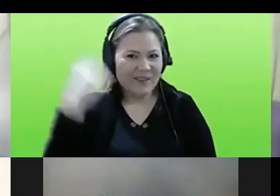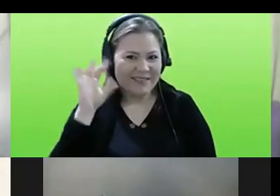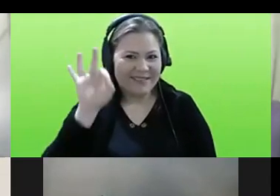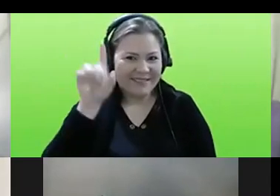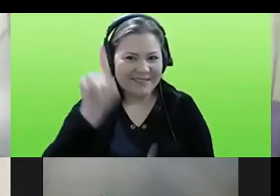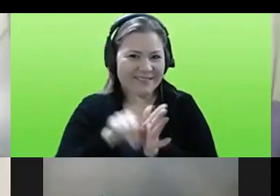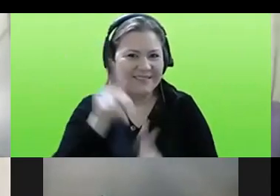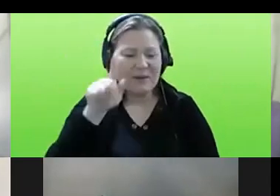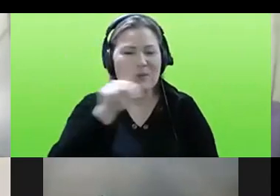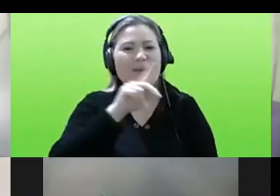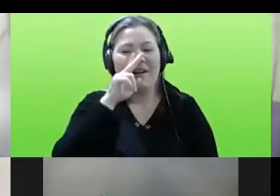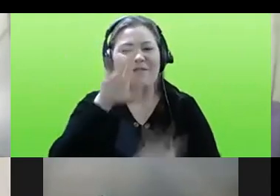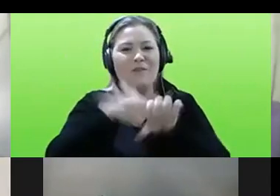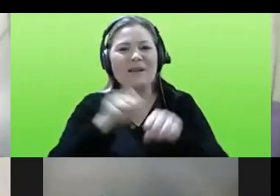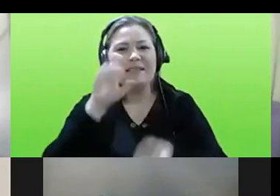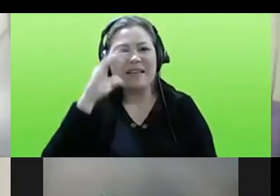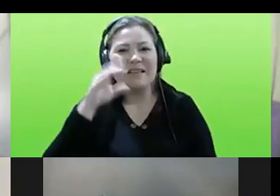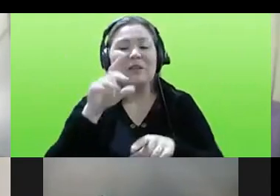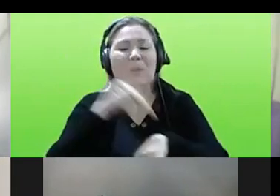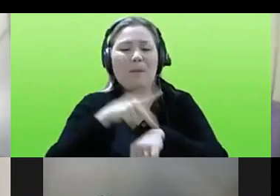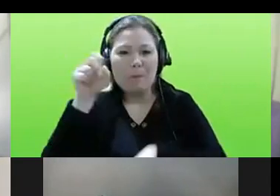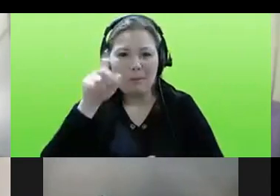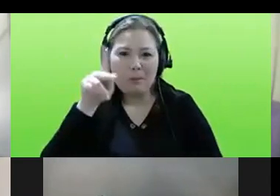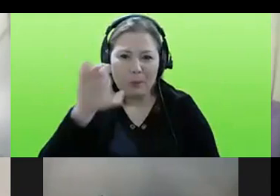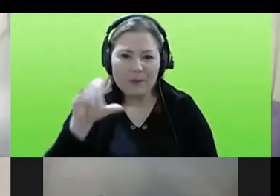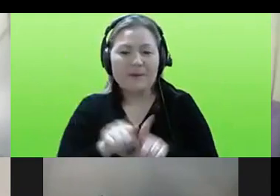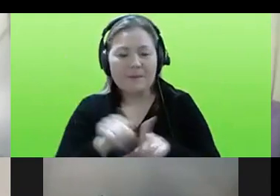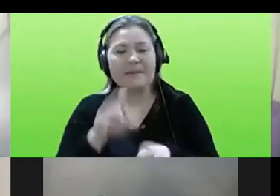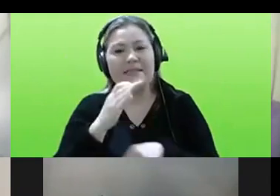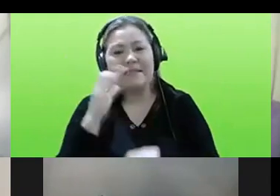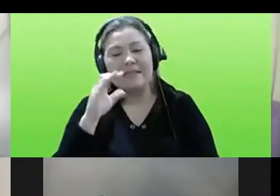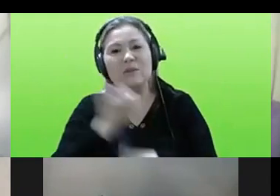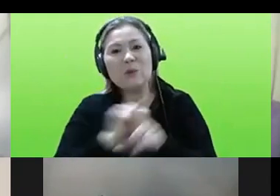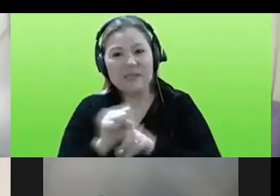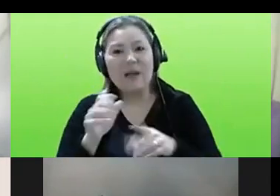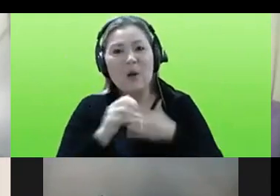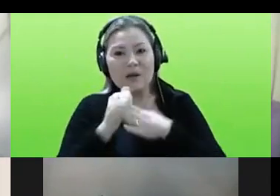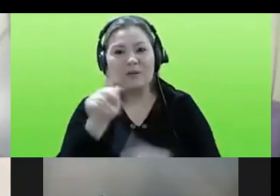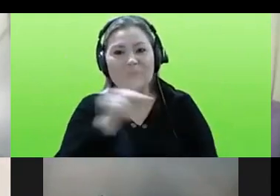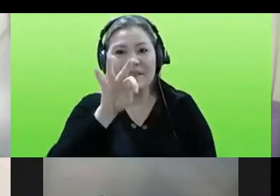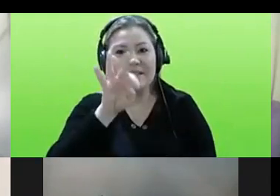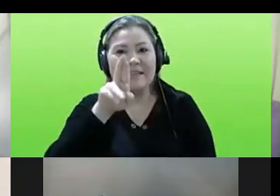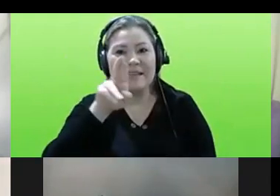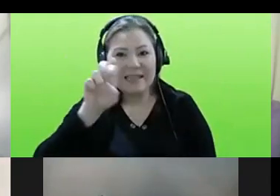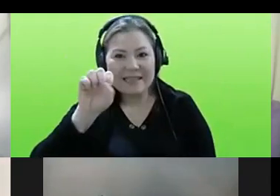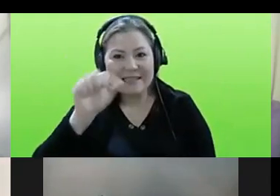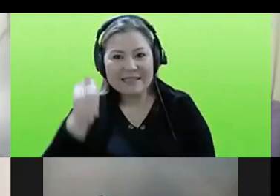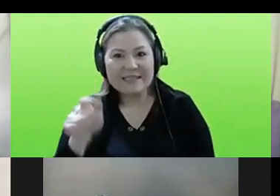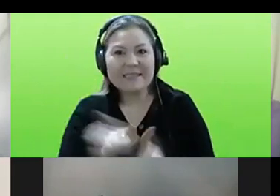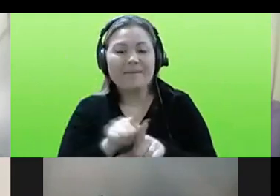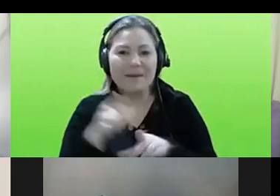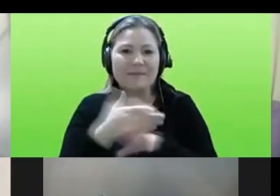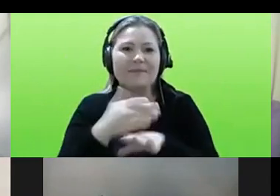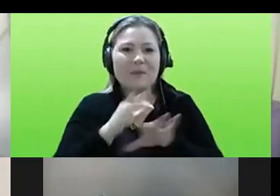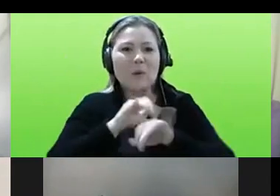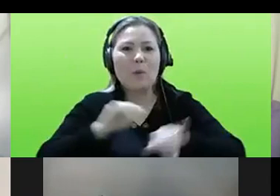pela PUC. Faço mestrado no programa de Ciências Sociais, sou orientando da professora Teresa Marques, que também faz parte do